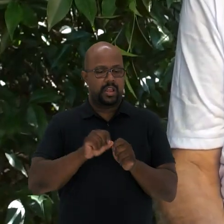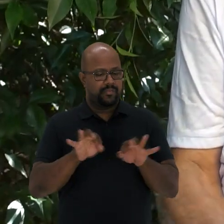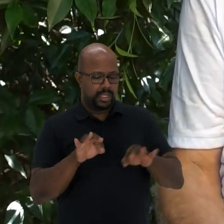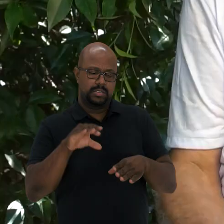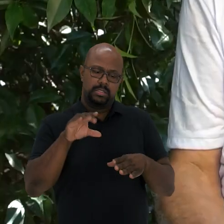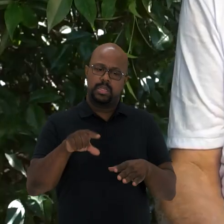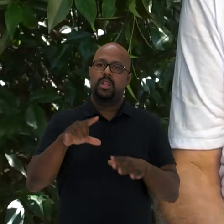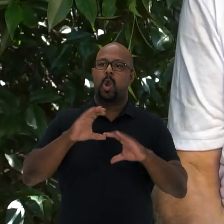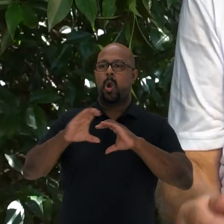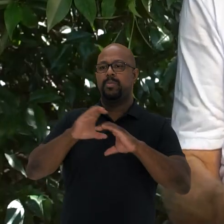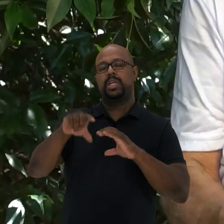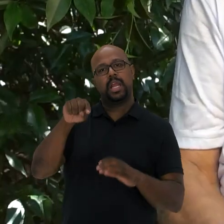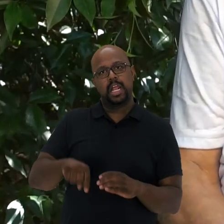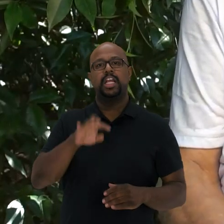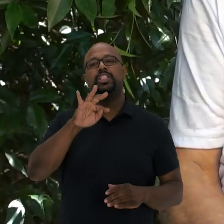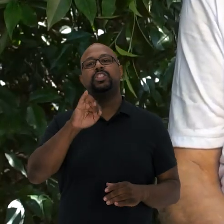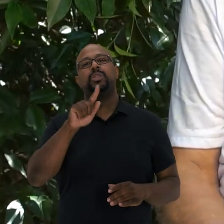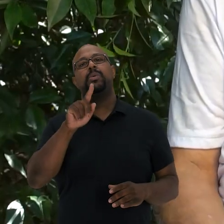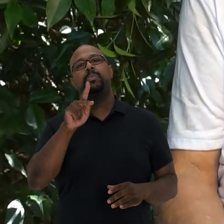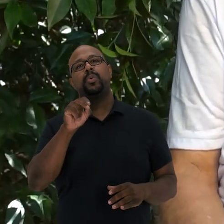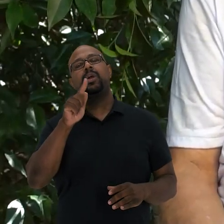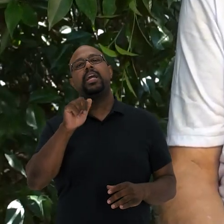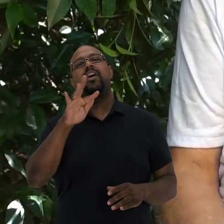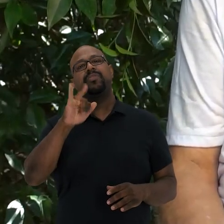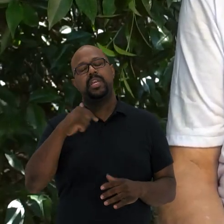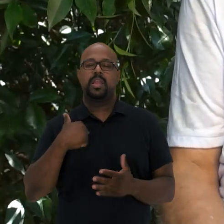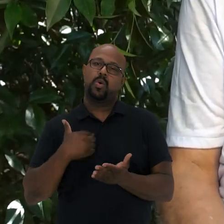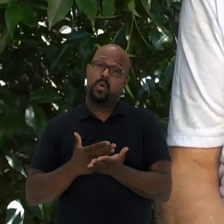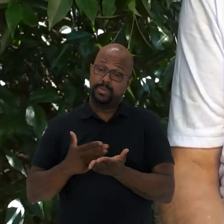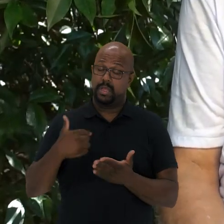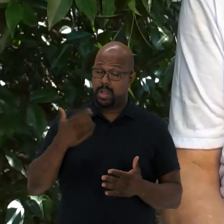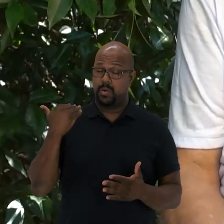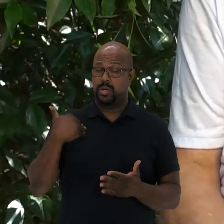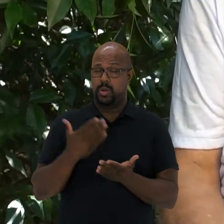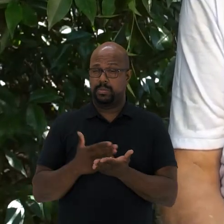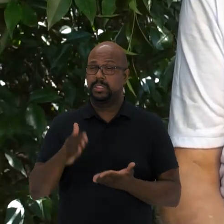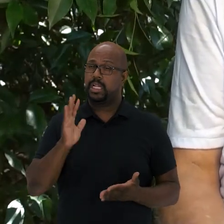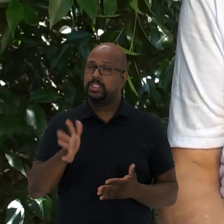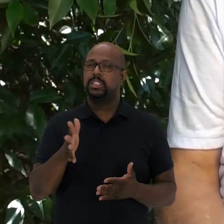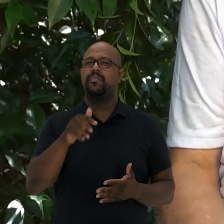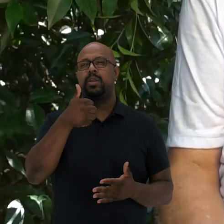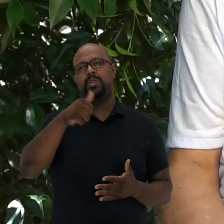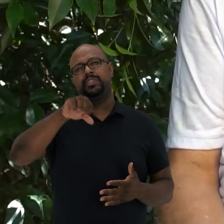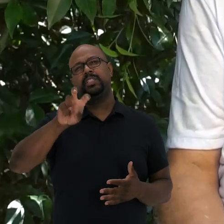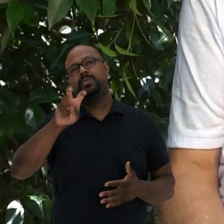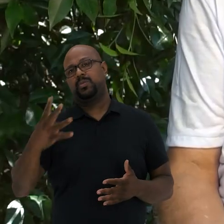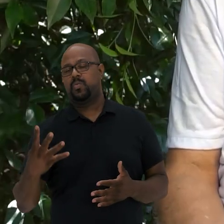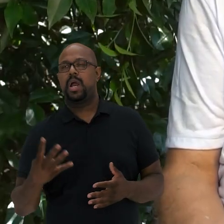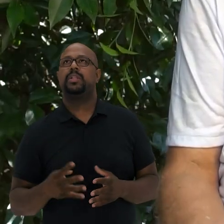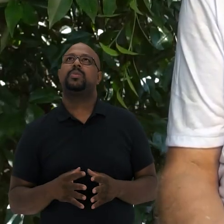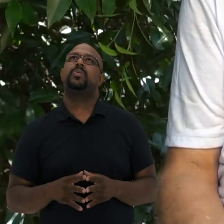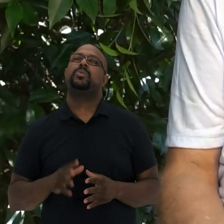feito, o meio de comunicação era a tipografia, né? E eu comecei, mas quando comecei ali, já foi em